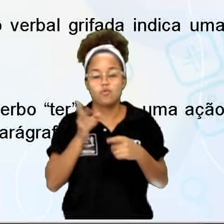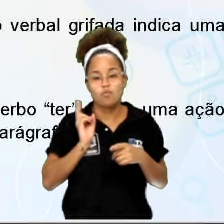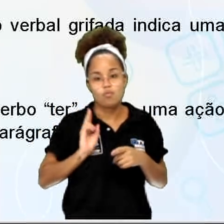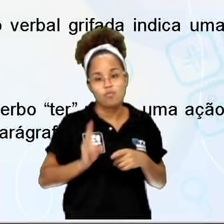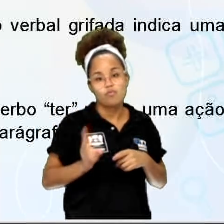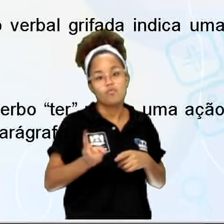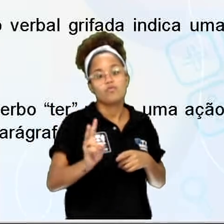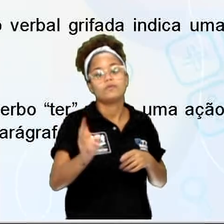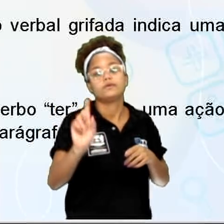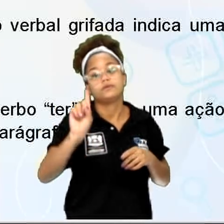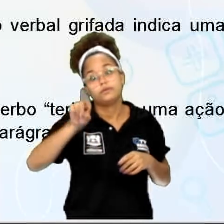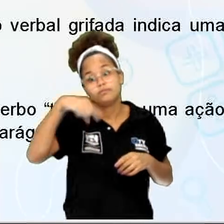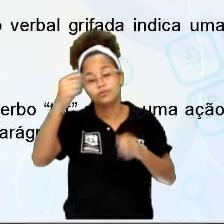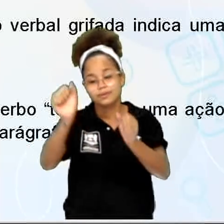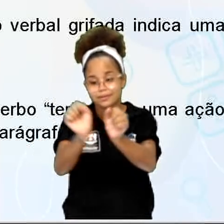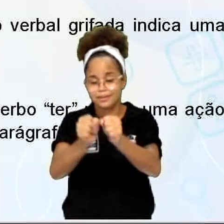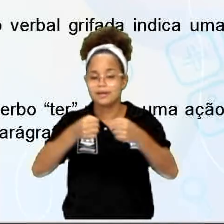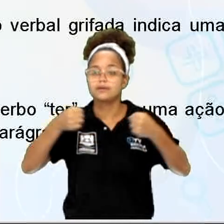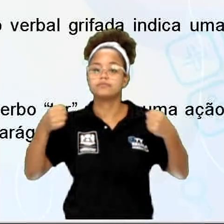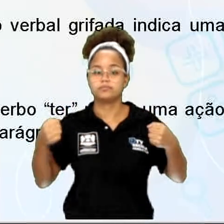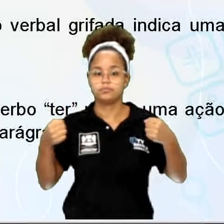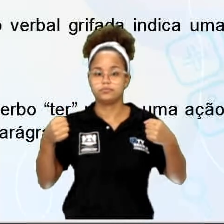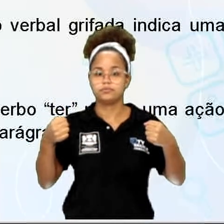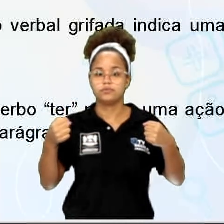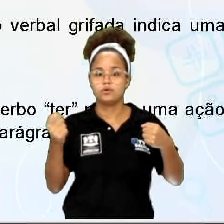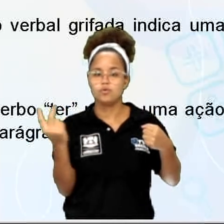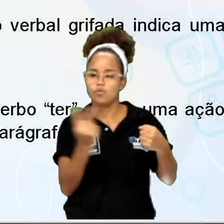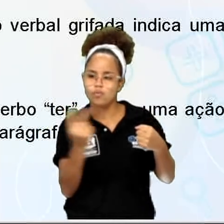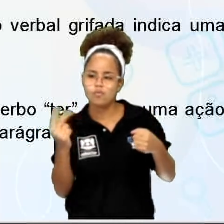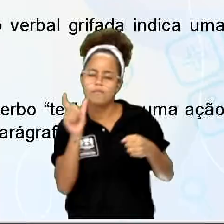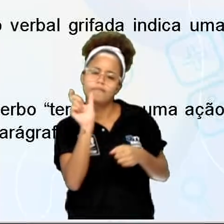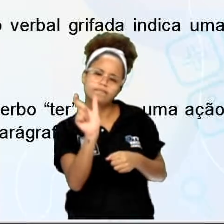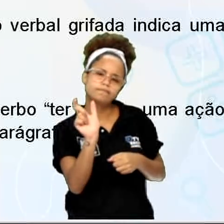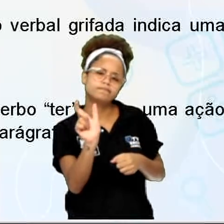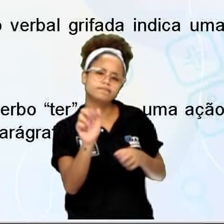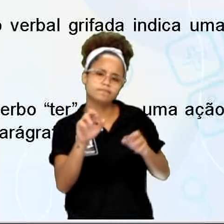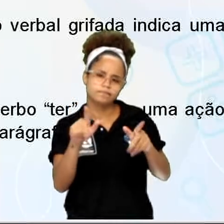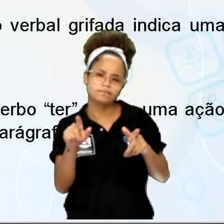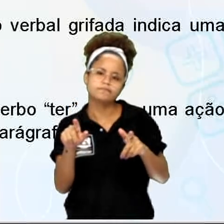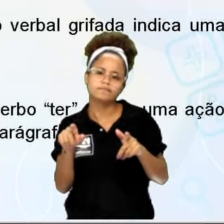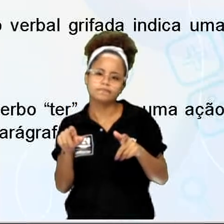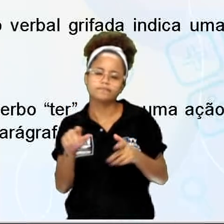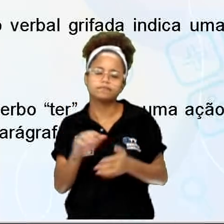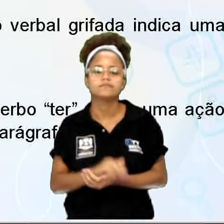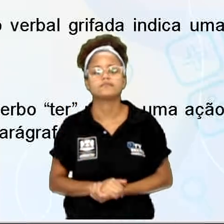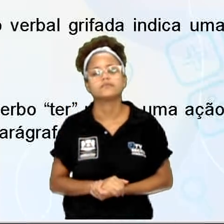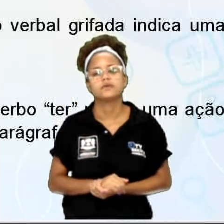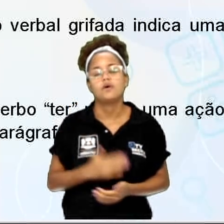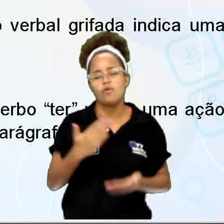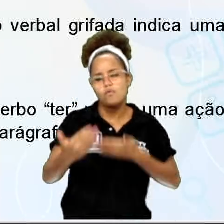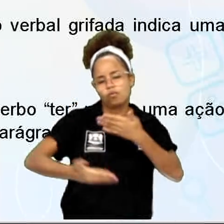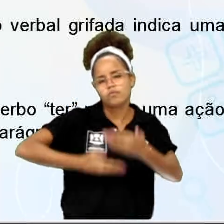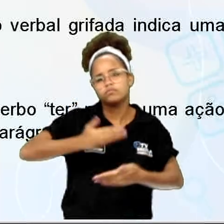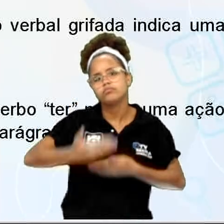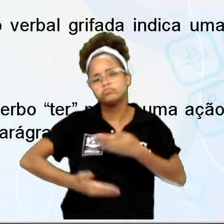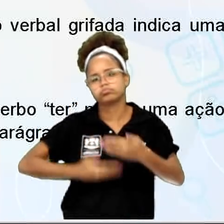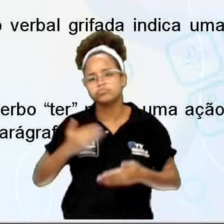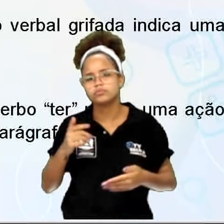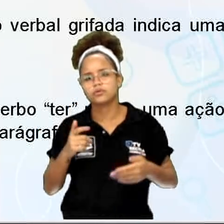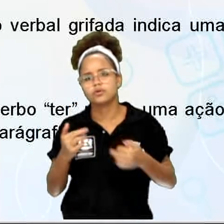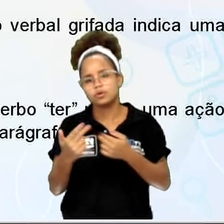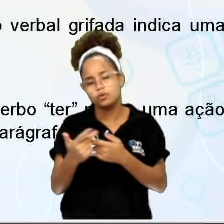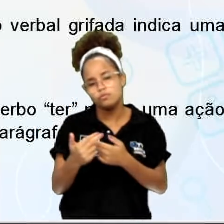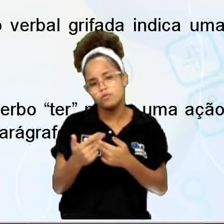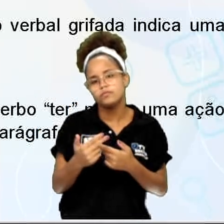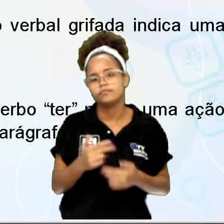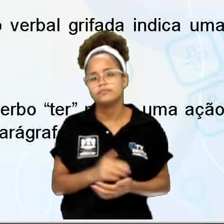e depois abria, né? Estabelecem ações concomitantes, relação estabelecida pela conjunção